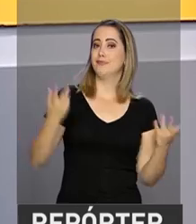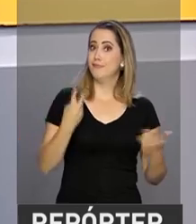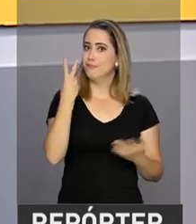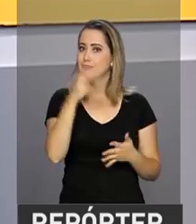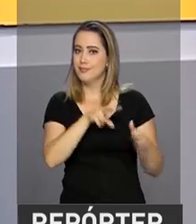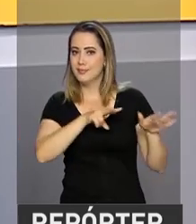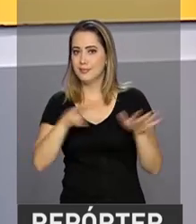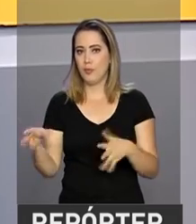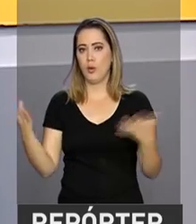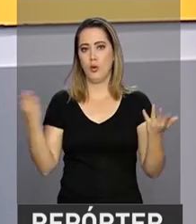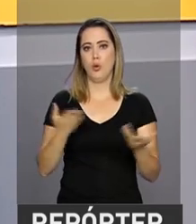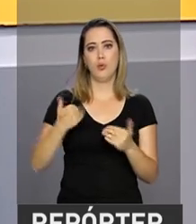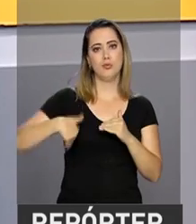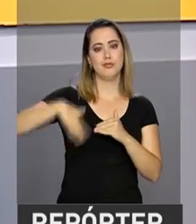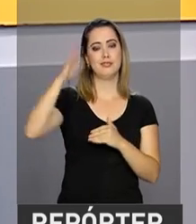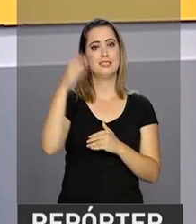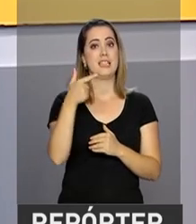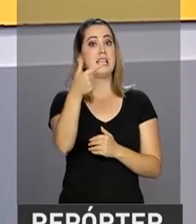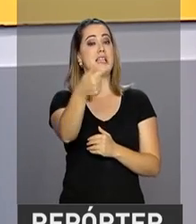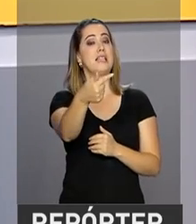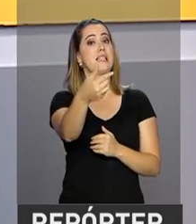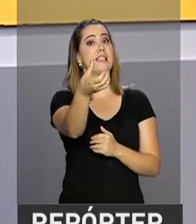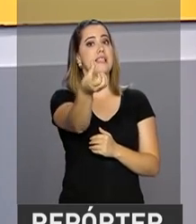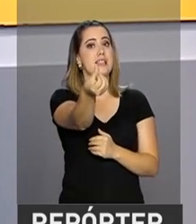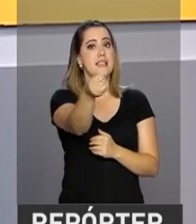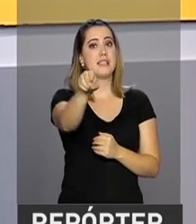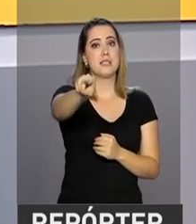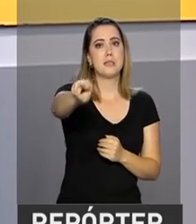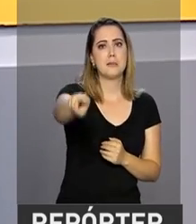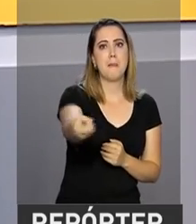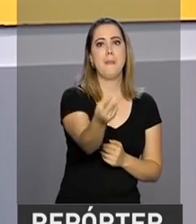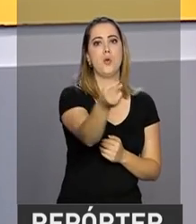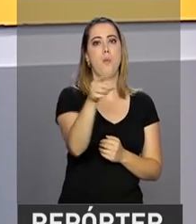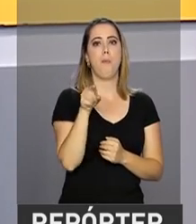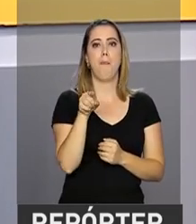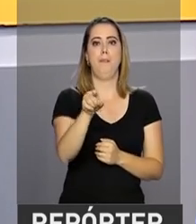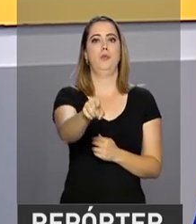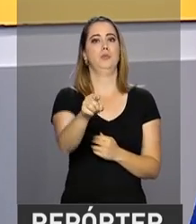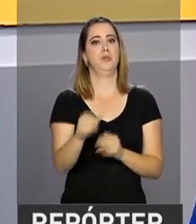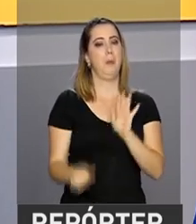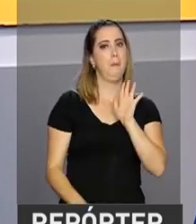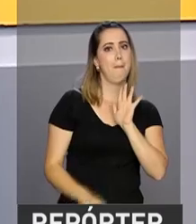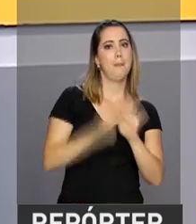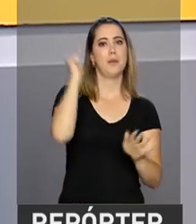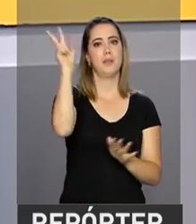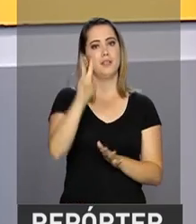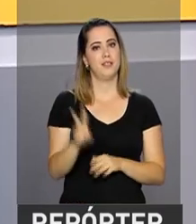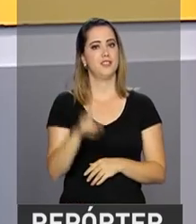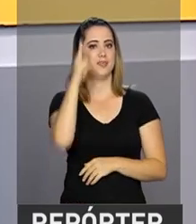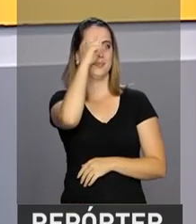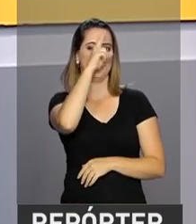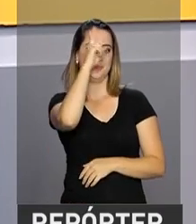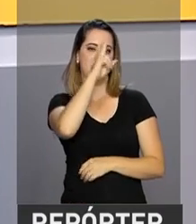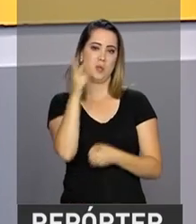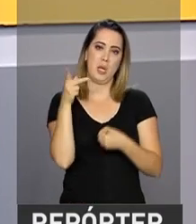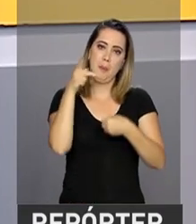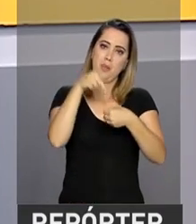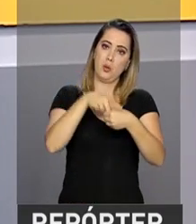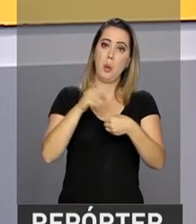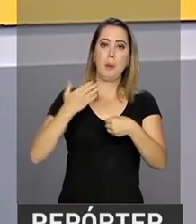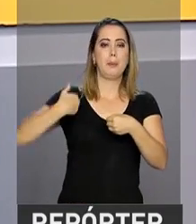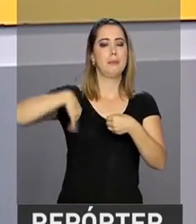o índice fechou acima dos 76 mil pontos pela primeira vez na história a petrobras foi uma das empresas